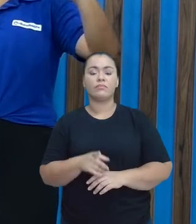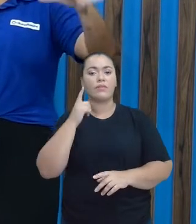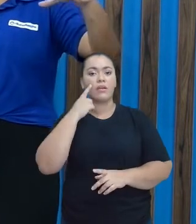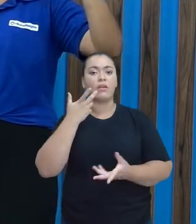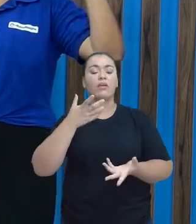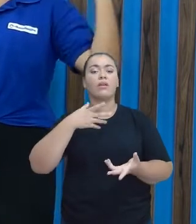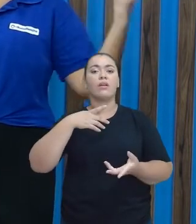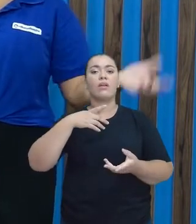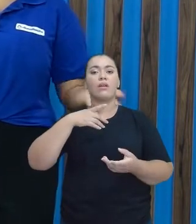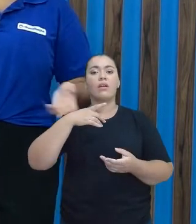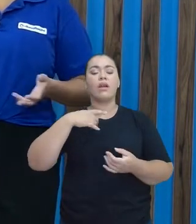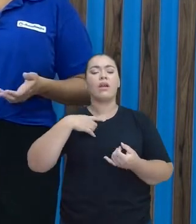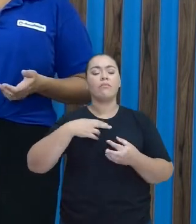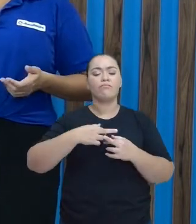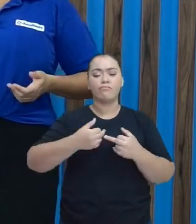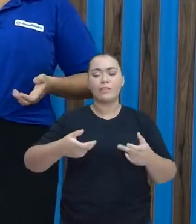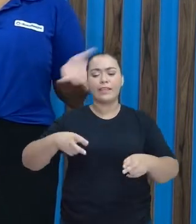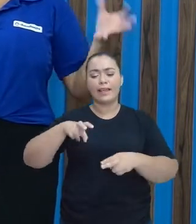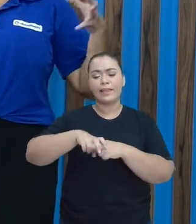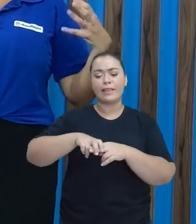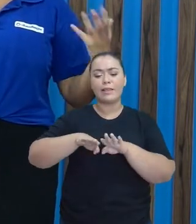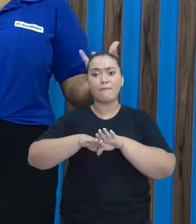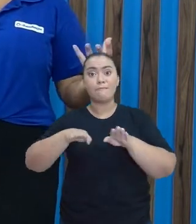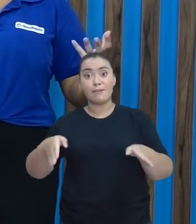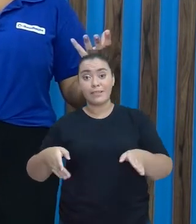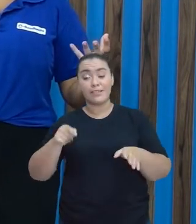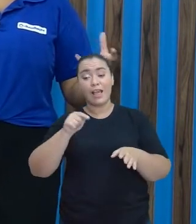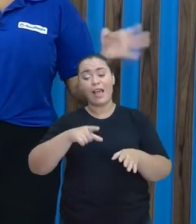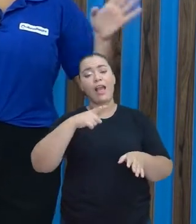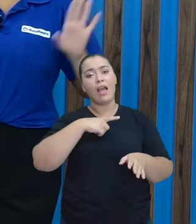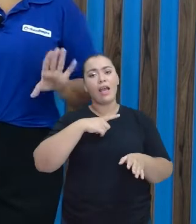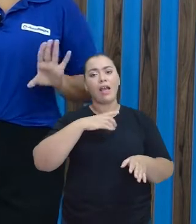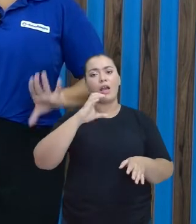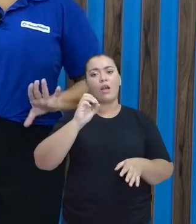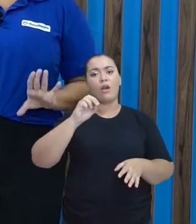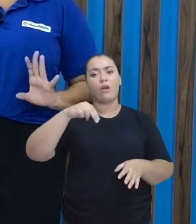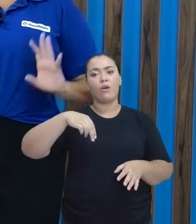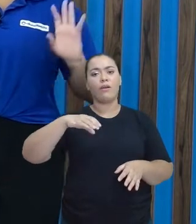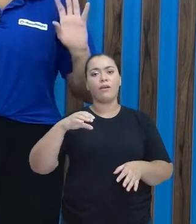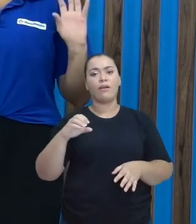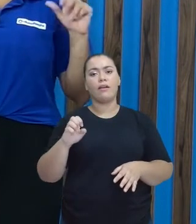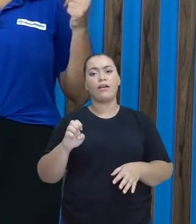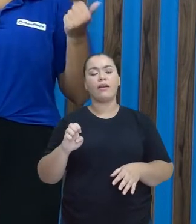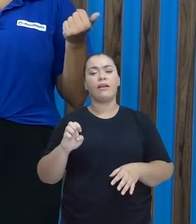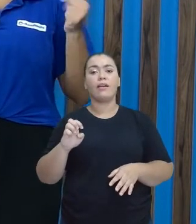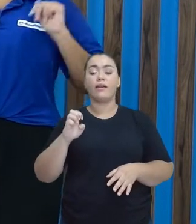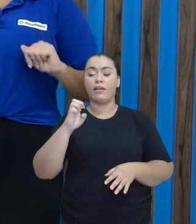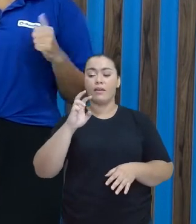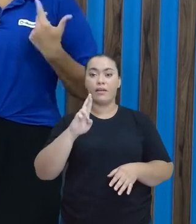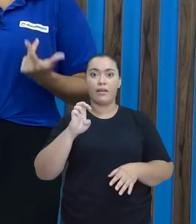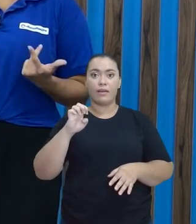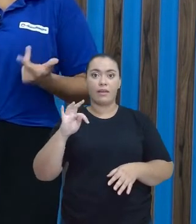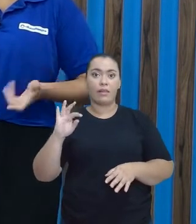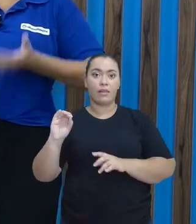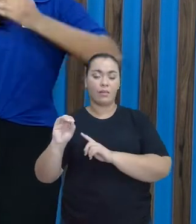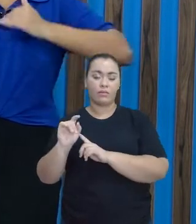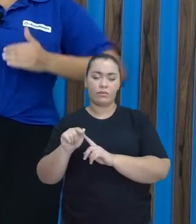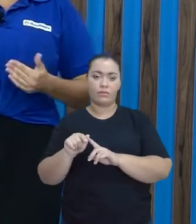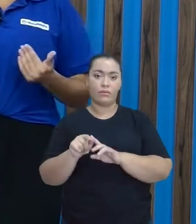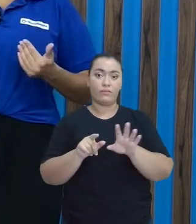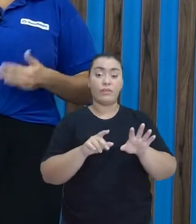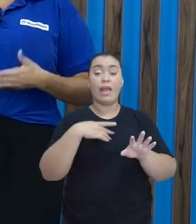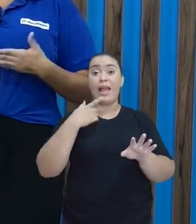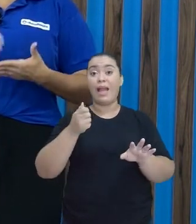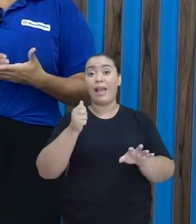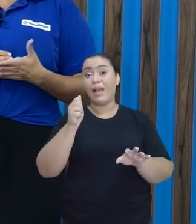fantasma, unicórnio, cadeira, mesa, são concretos. Os abstratos, eles precisam que um outro